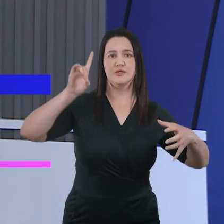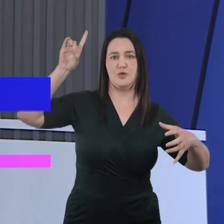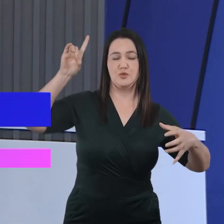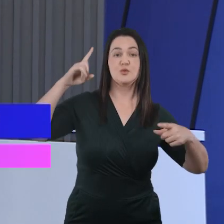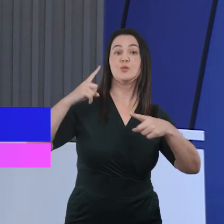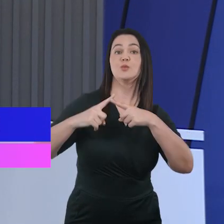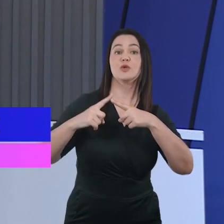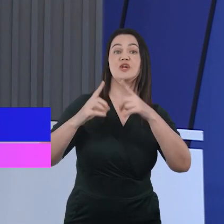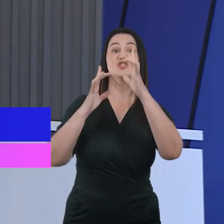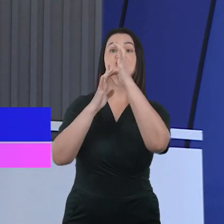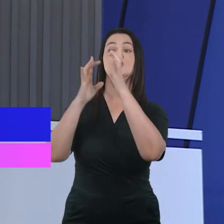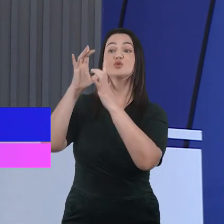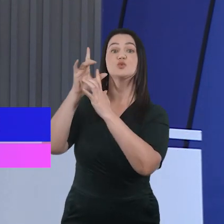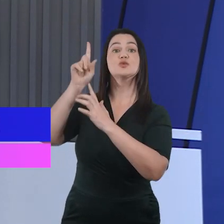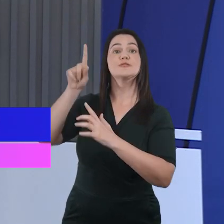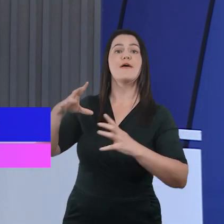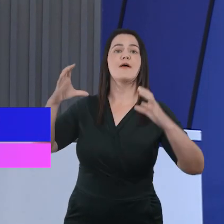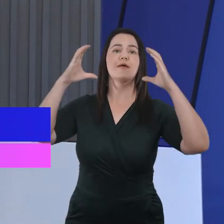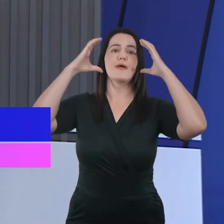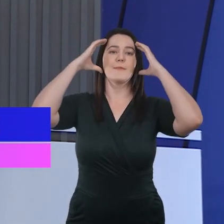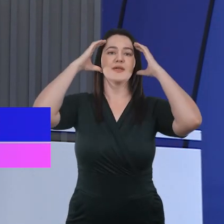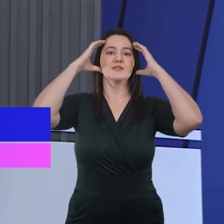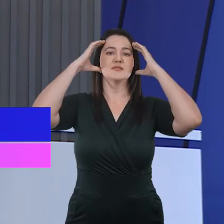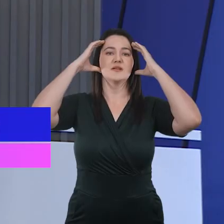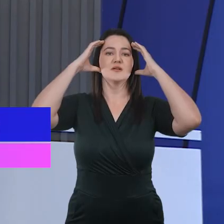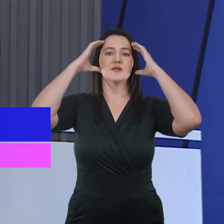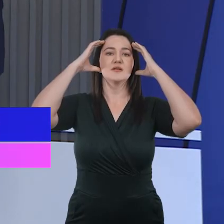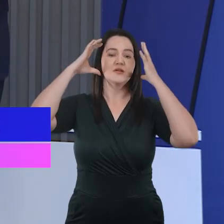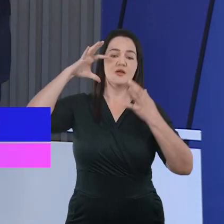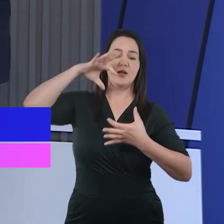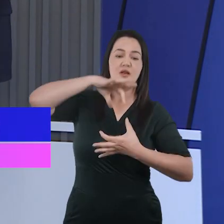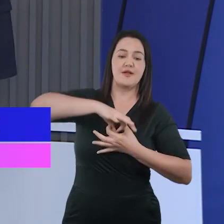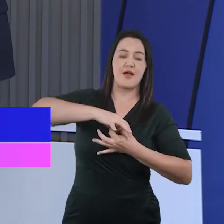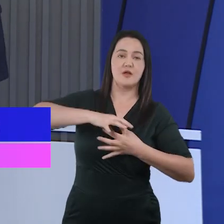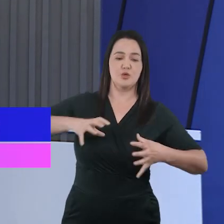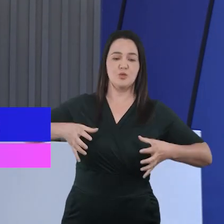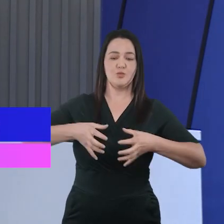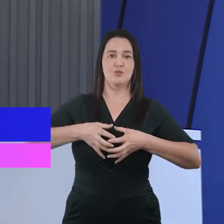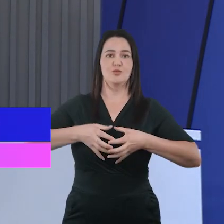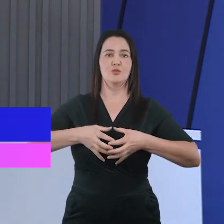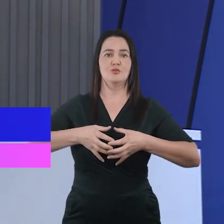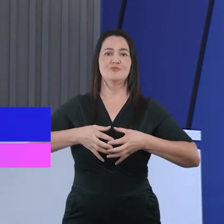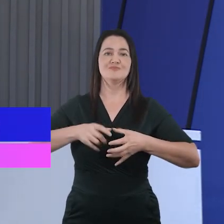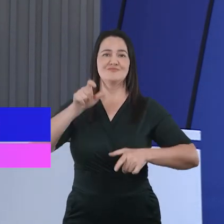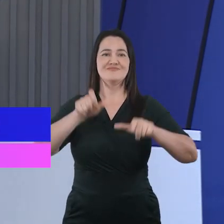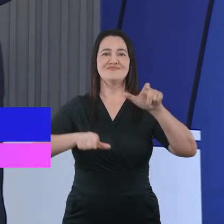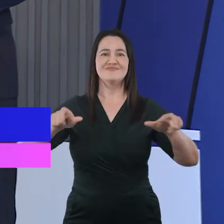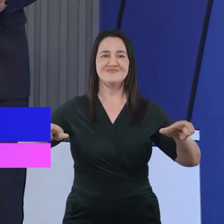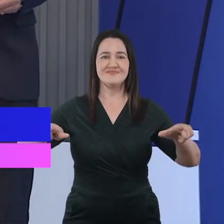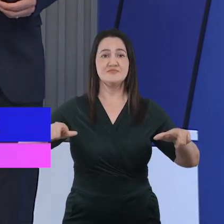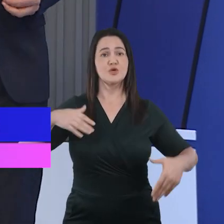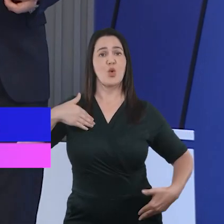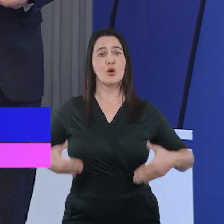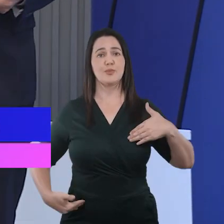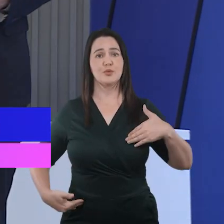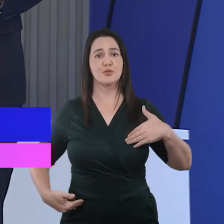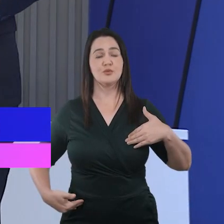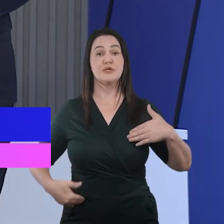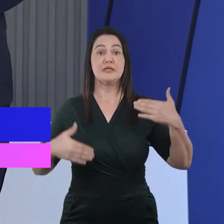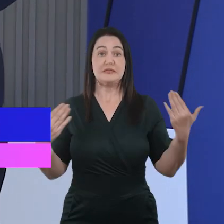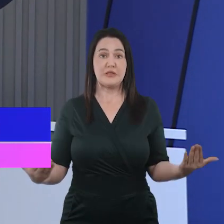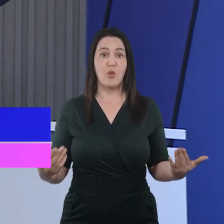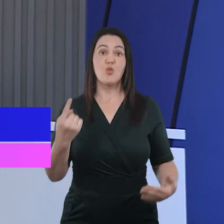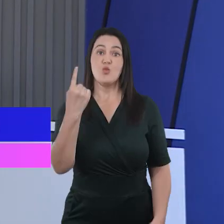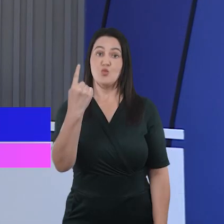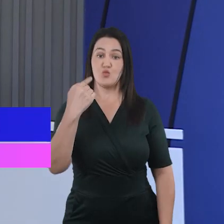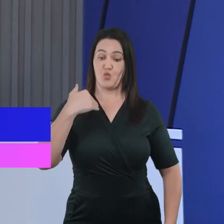o cabeça e a igreja é o seu corpo. Ou seja, o corpo é aquele que tem Cristo como